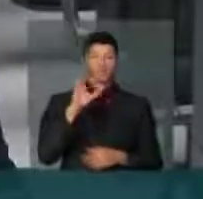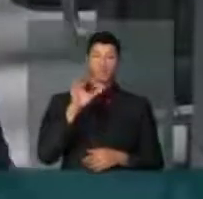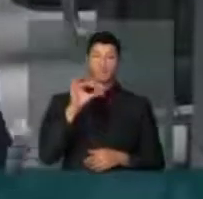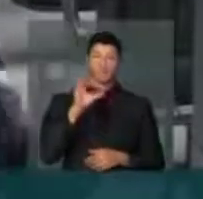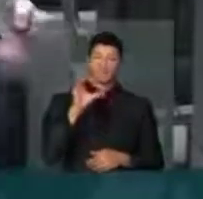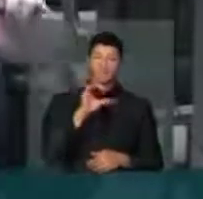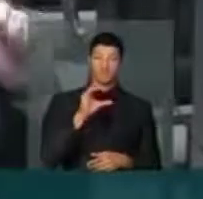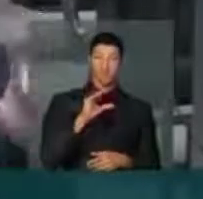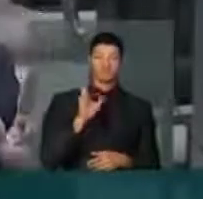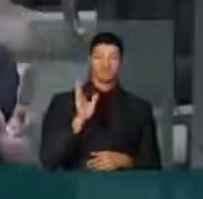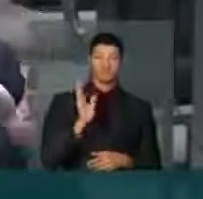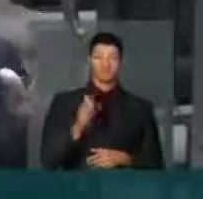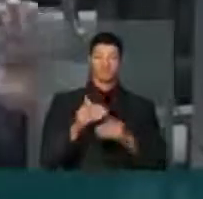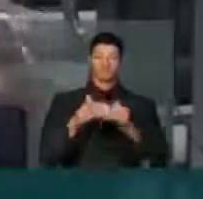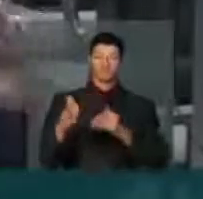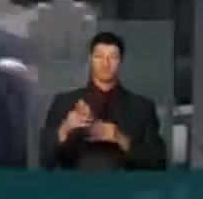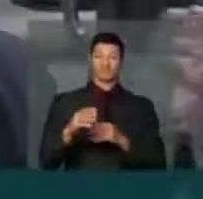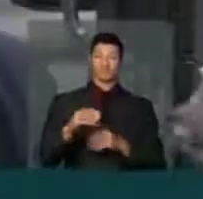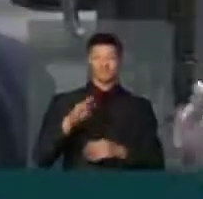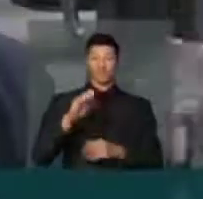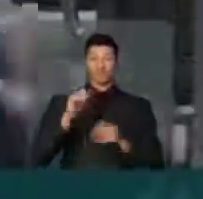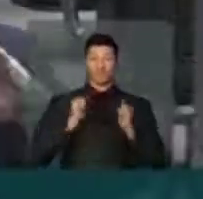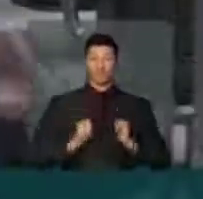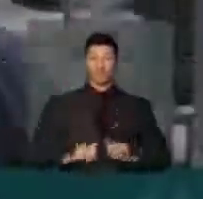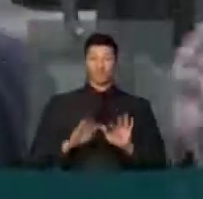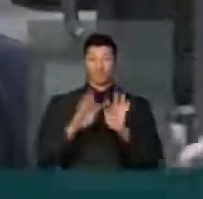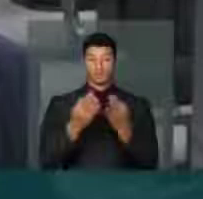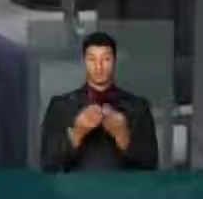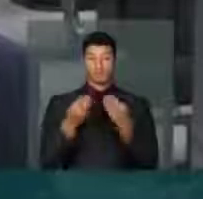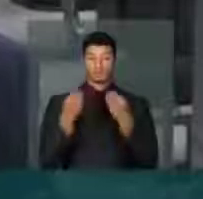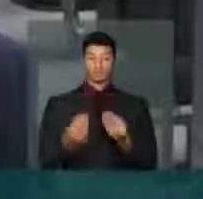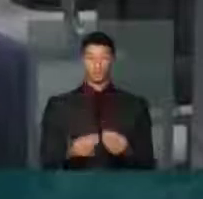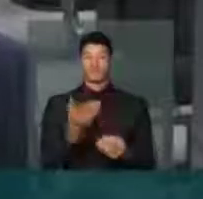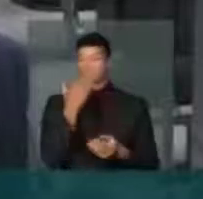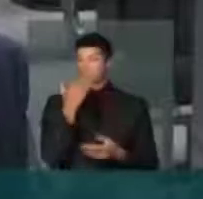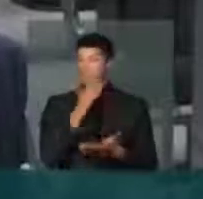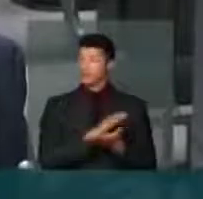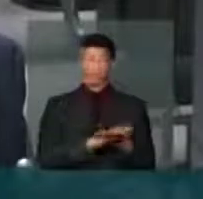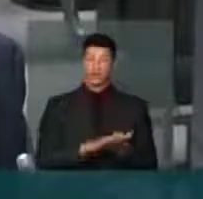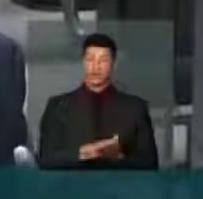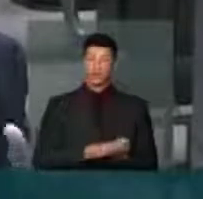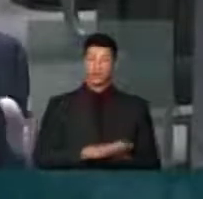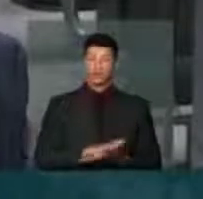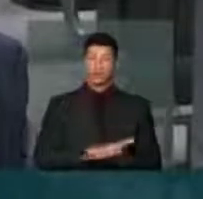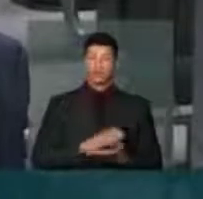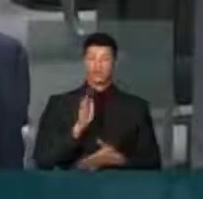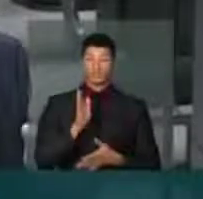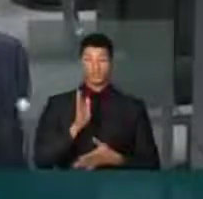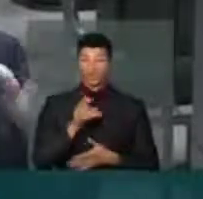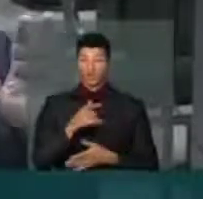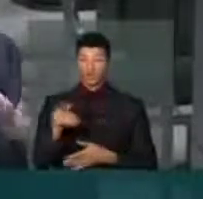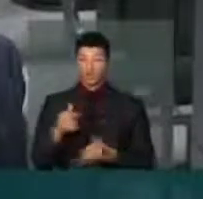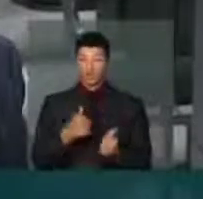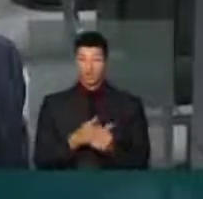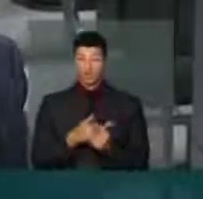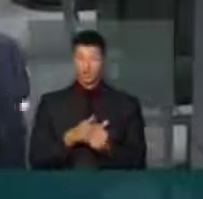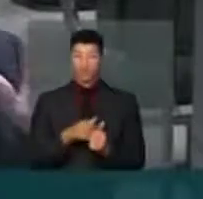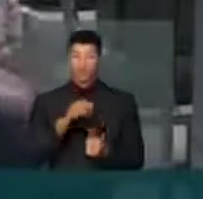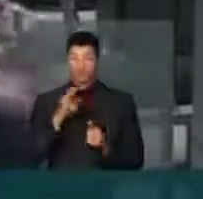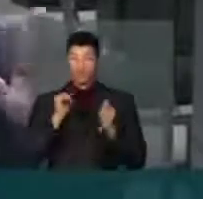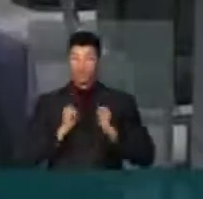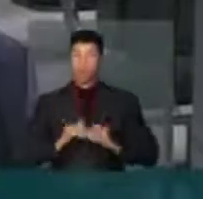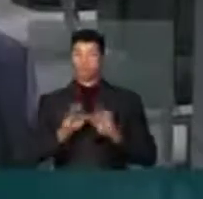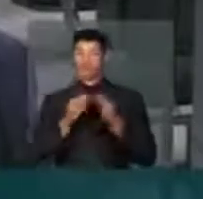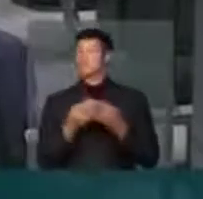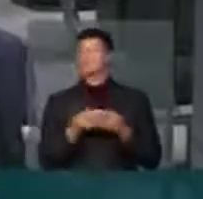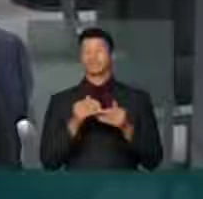centavos. Já o Bolsa Família não vai dar para refeição nenhuma. Já o Bolsa Família não